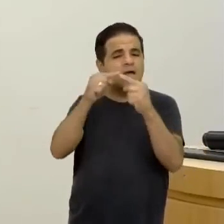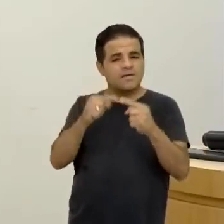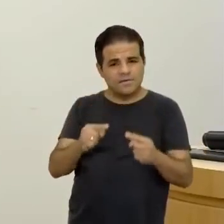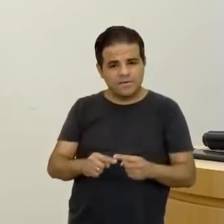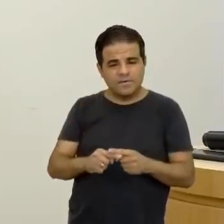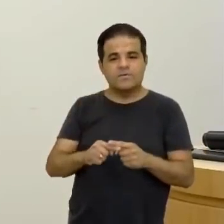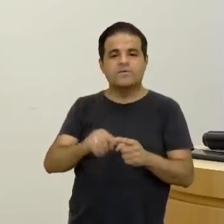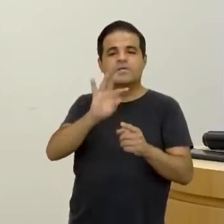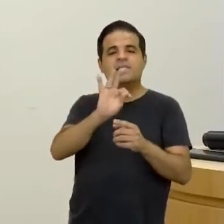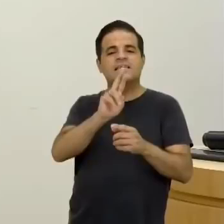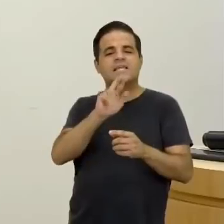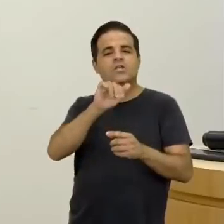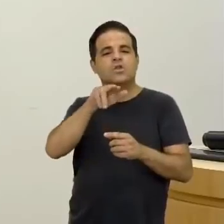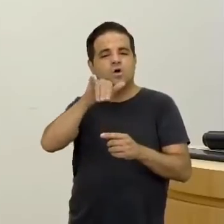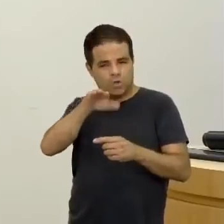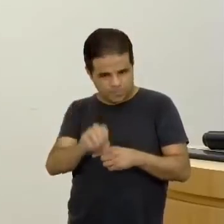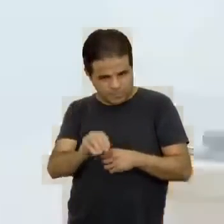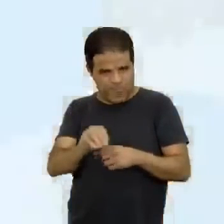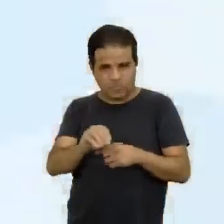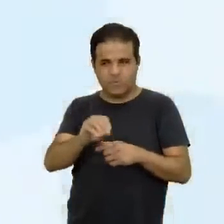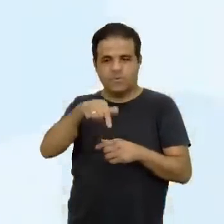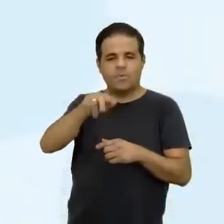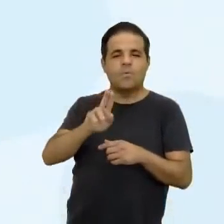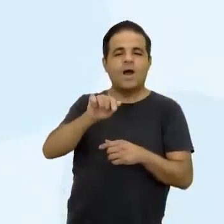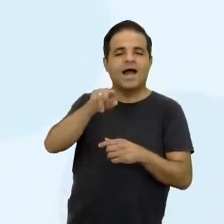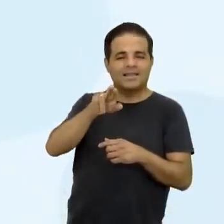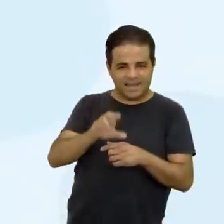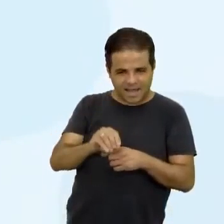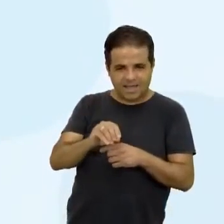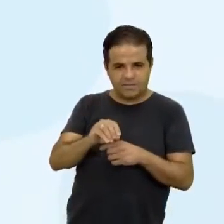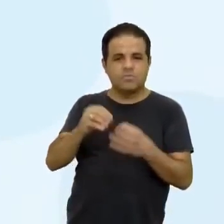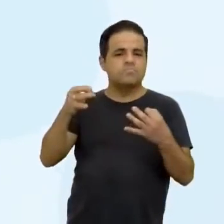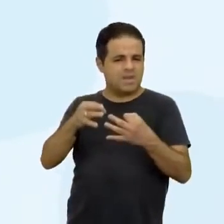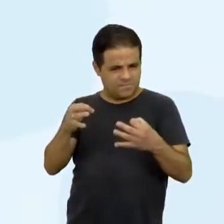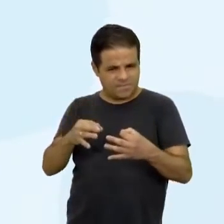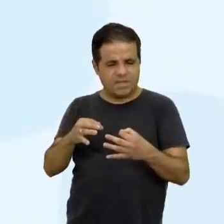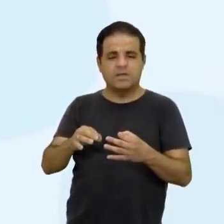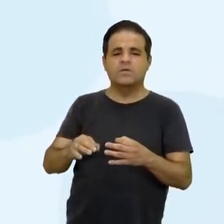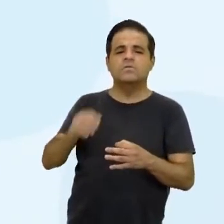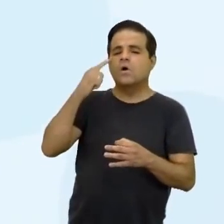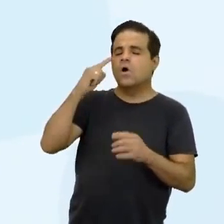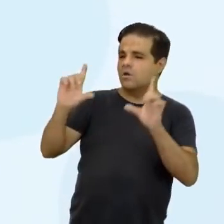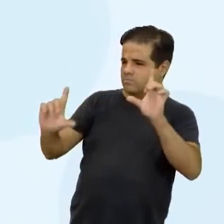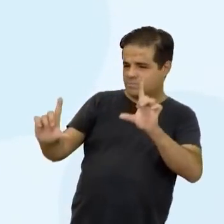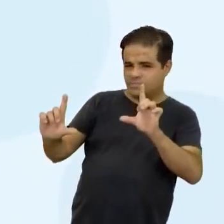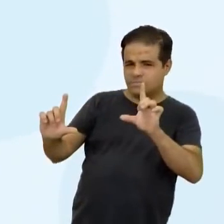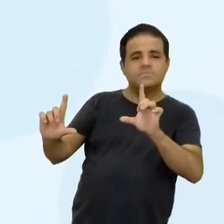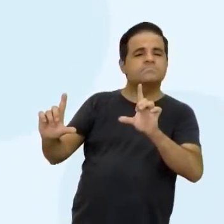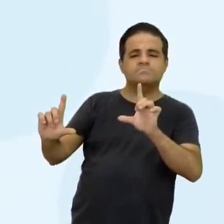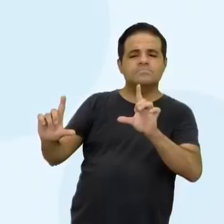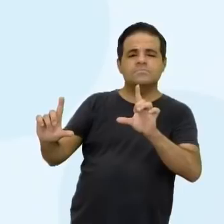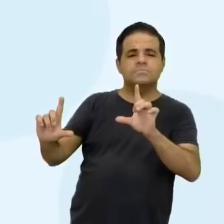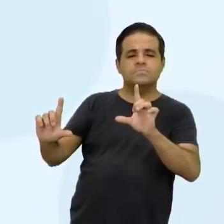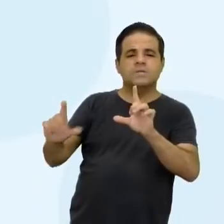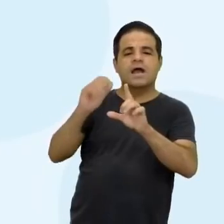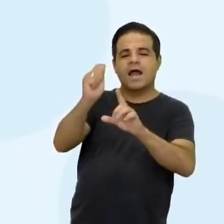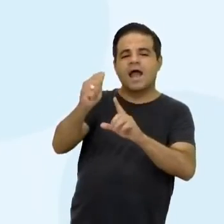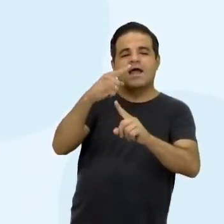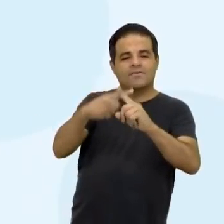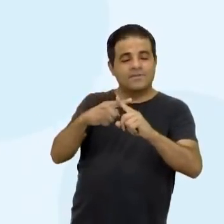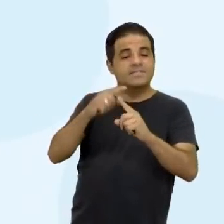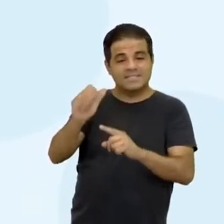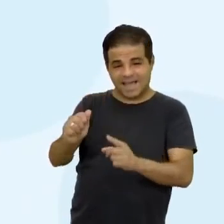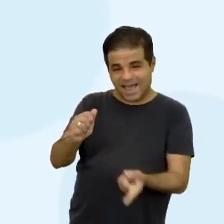tudo a ver com o trinômio quadrado perfeito Vou molhar aqui na telinha Ó o tamanho desse lado desse quadradinho vai ser a